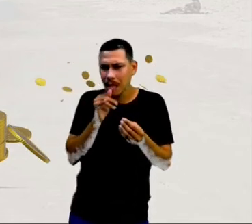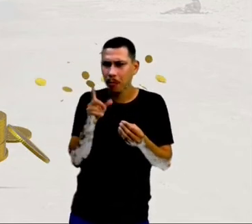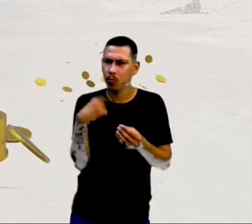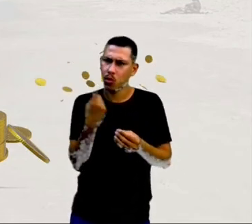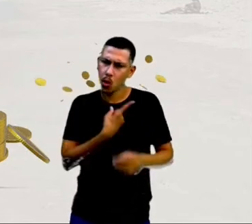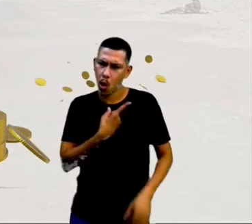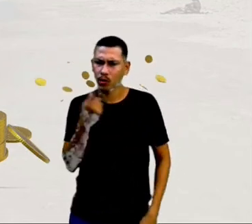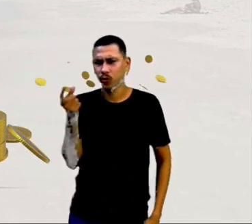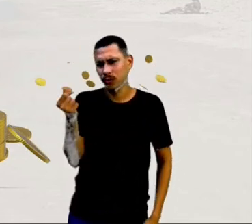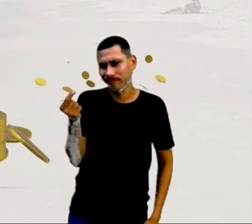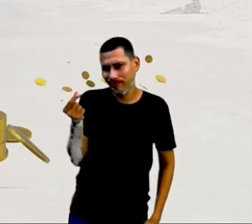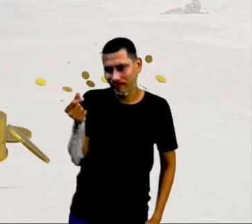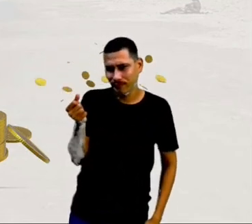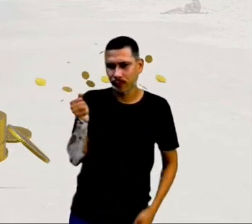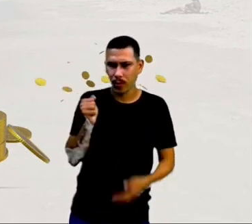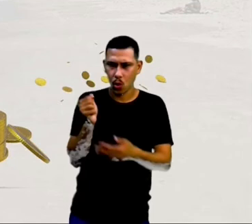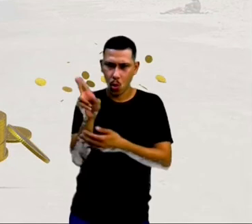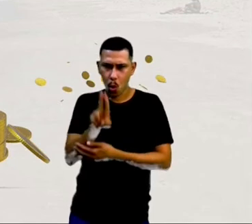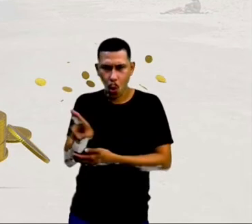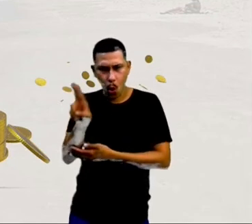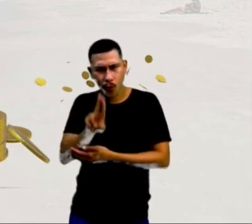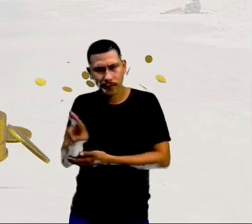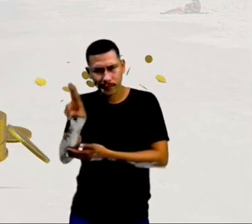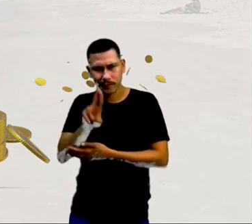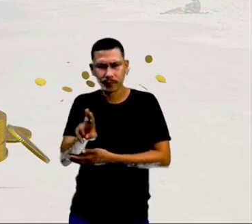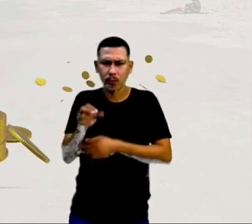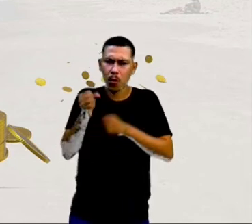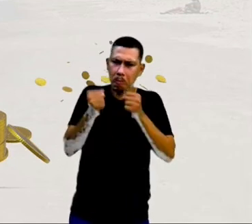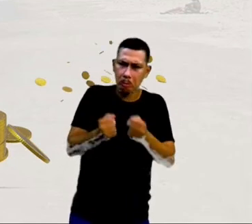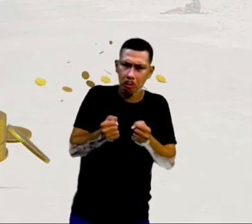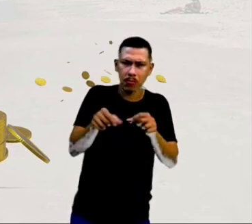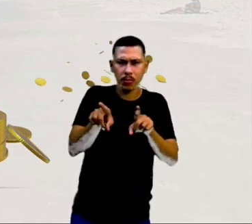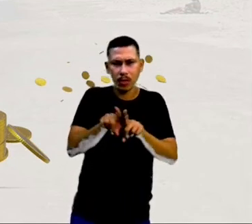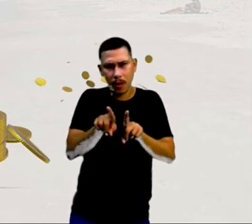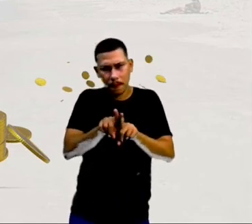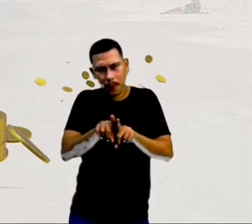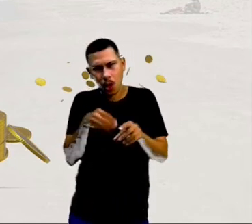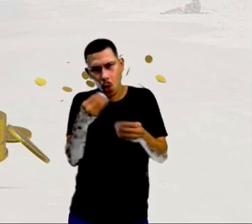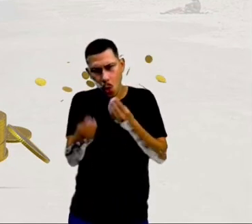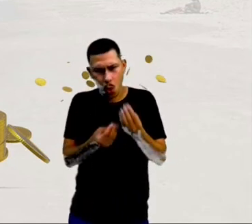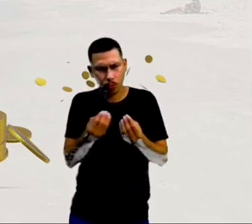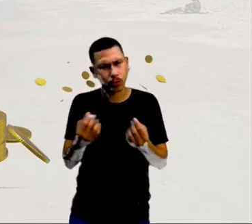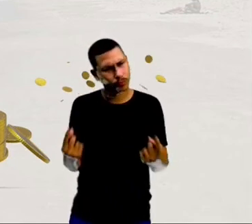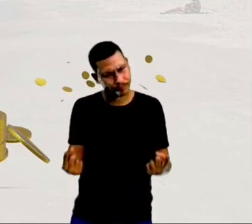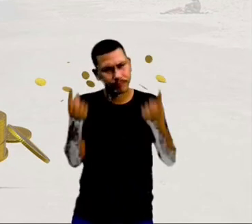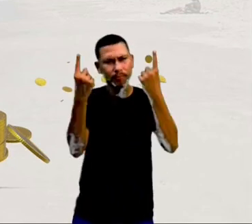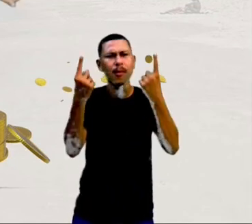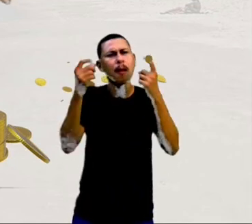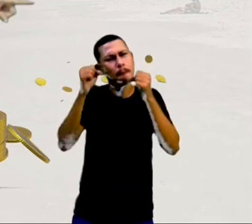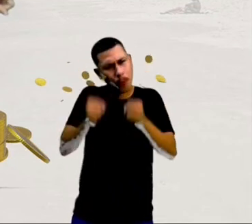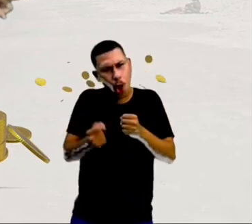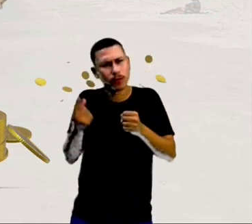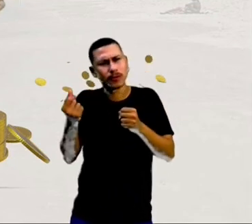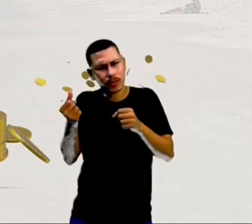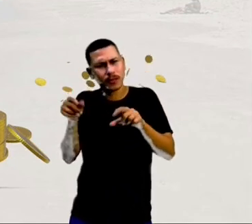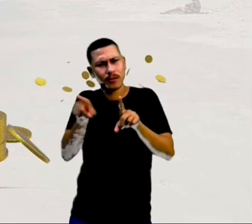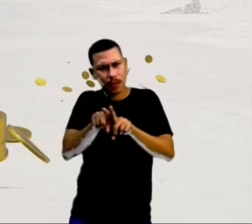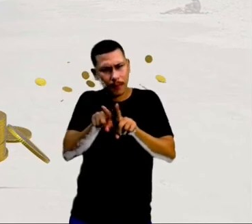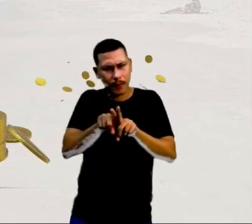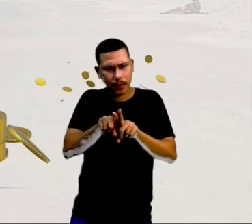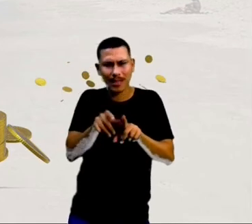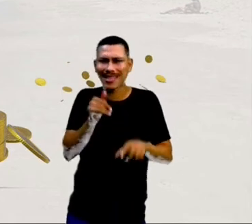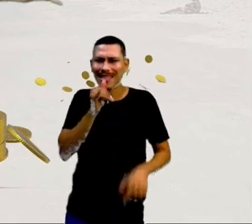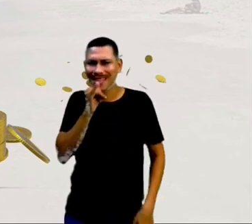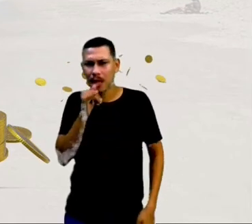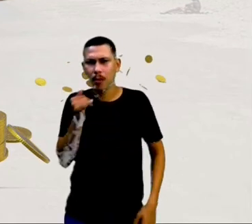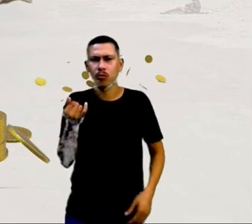considerando o dinheiro que a gente vai ter, ou elas podem ser consideradas como diretamente proporcionais, Se eu estou considerando dinheiro